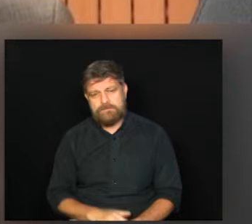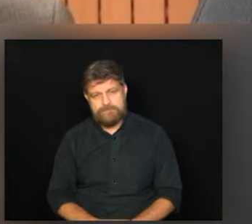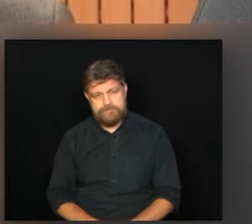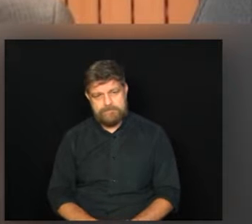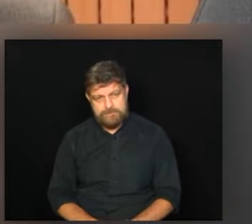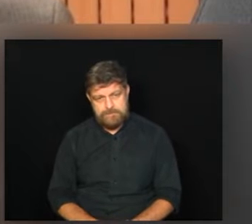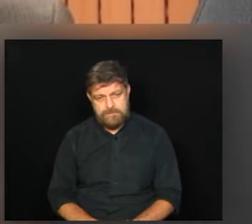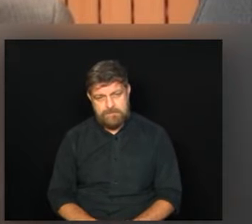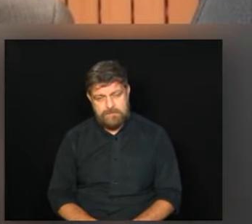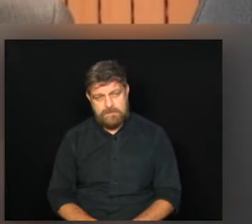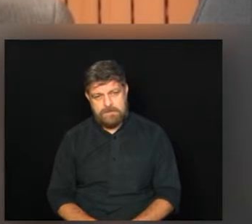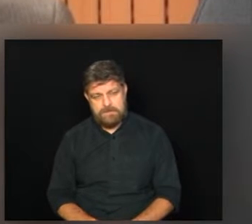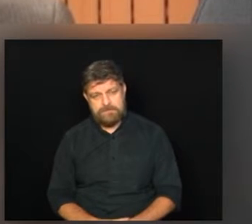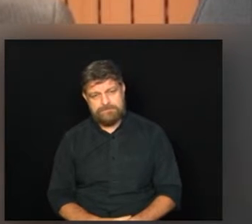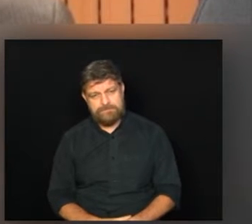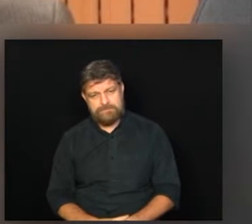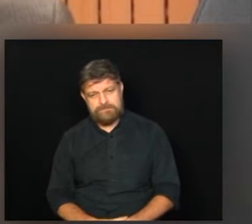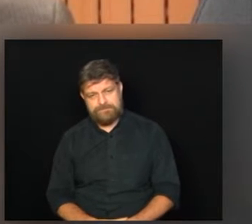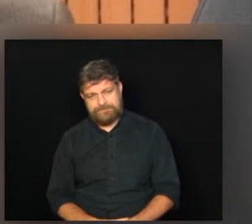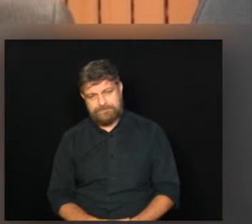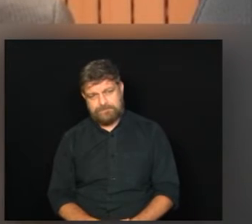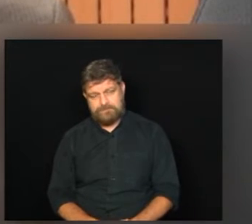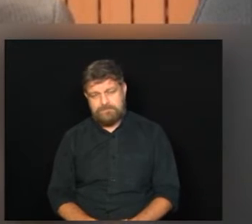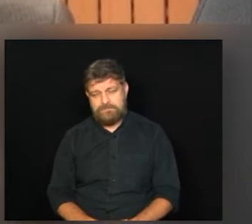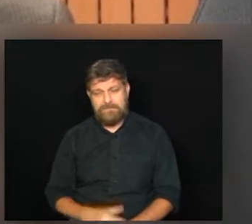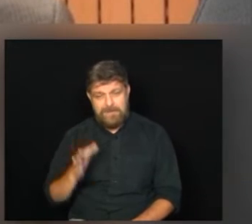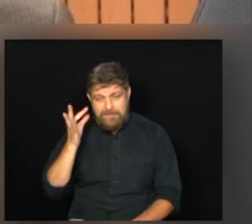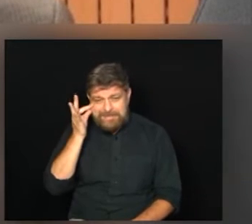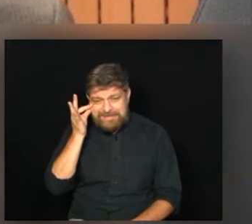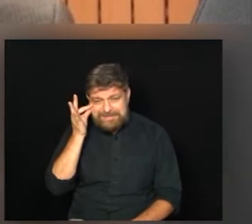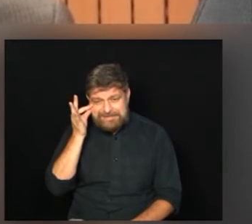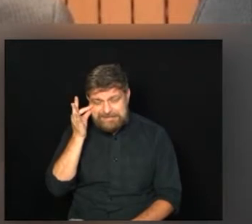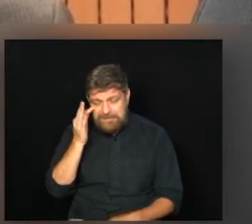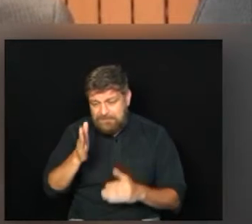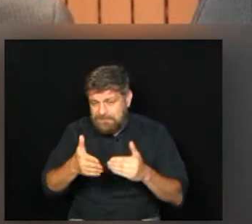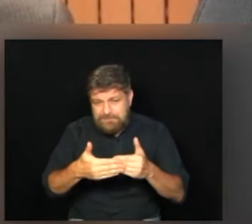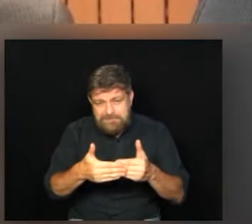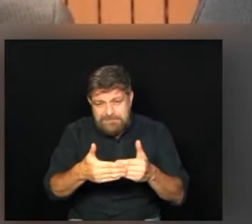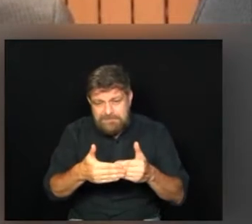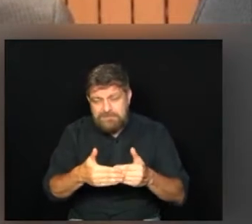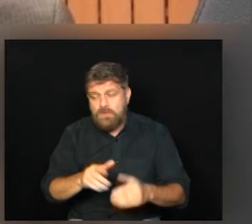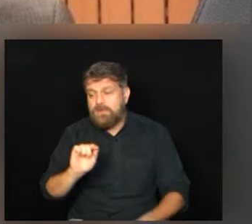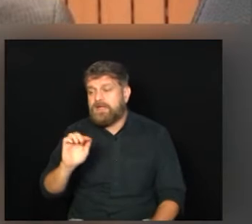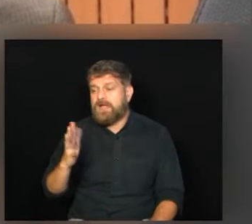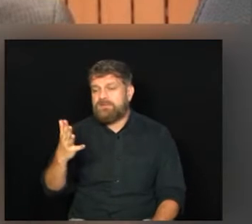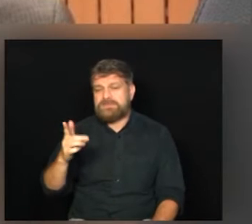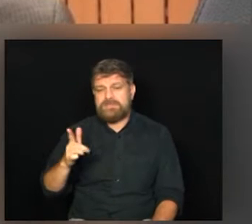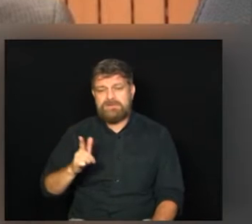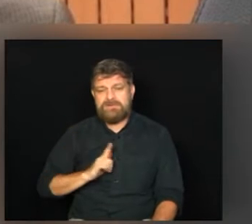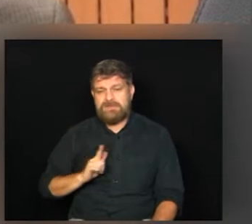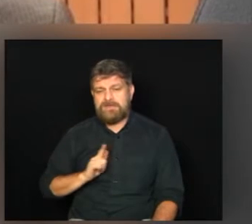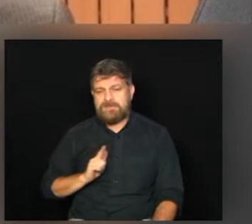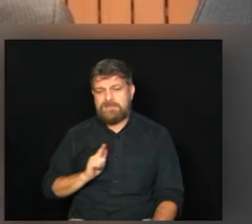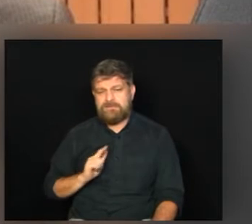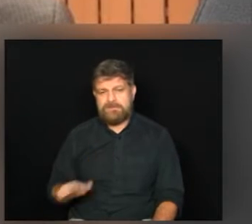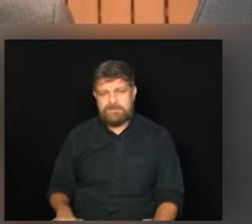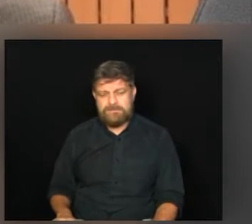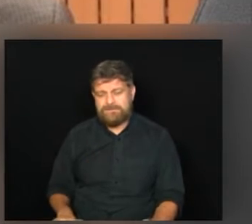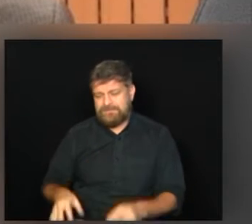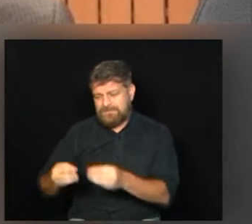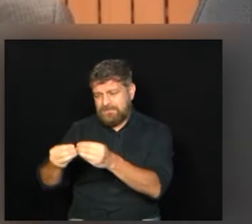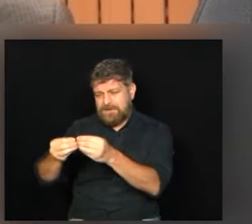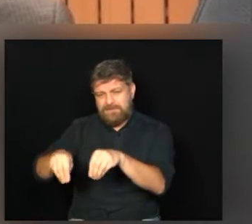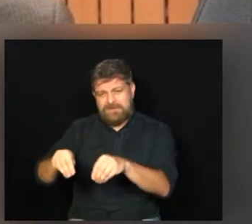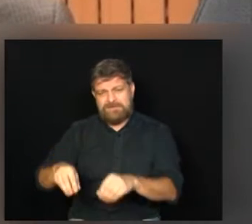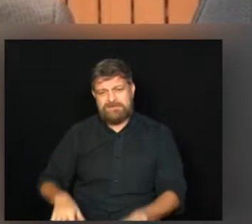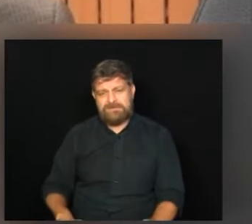a ausência da presença física nas escolas acabou criando prejuízos